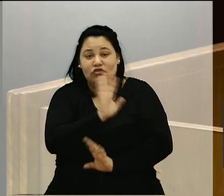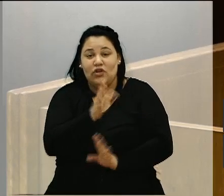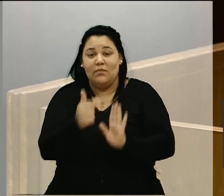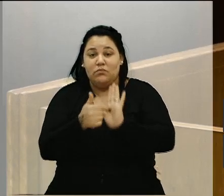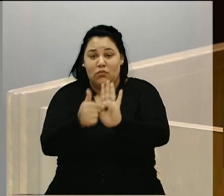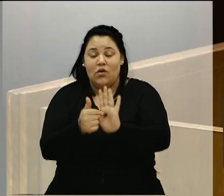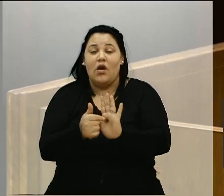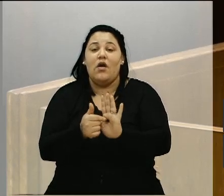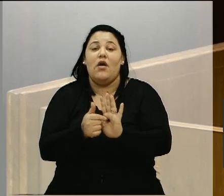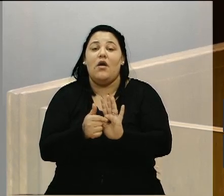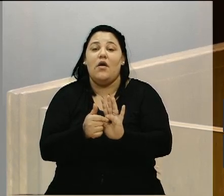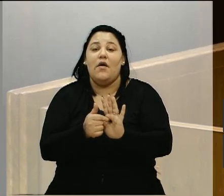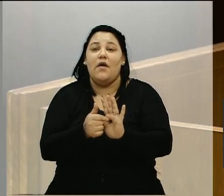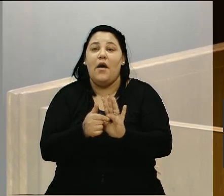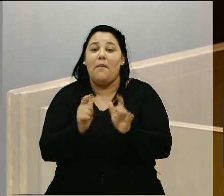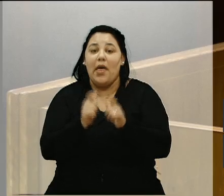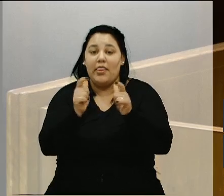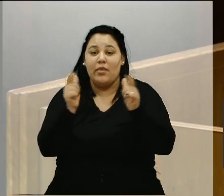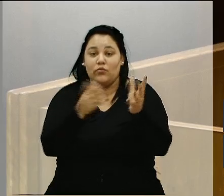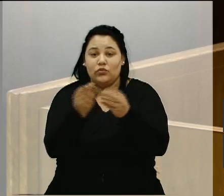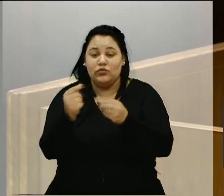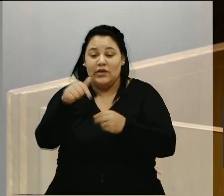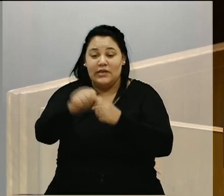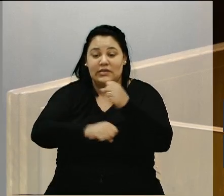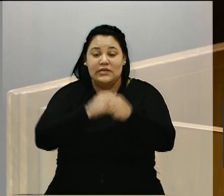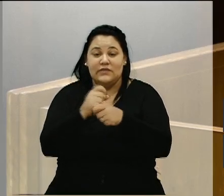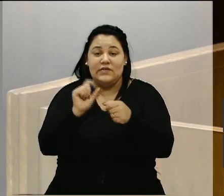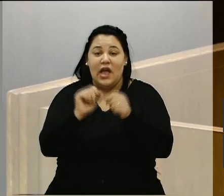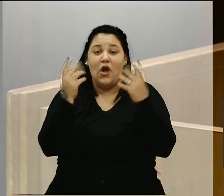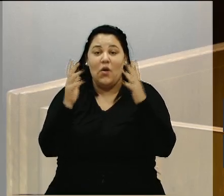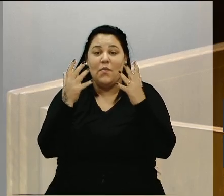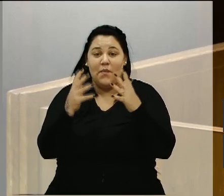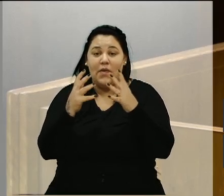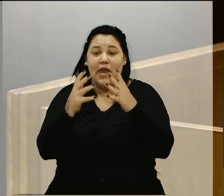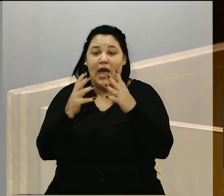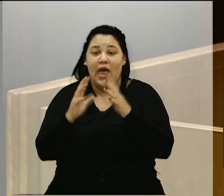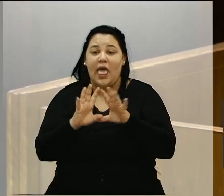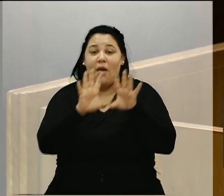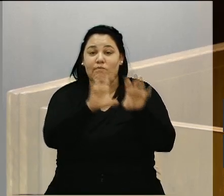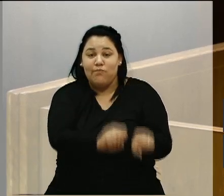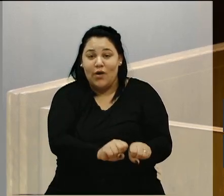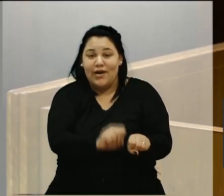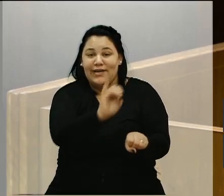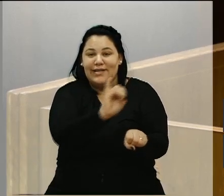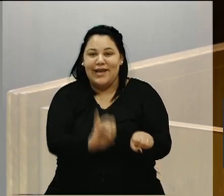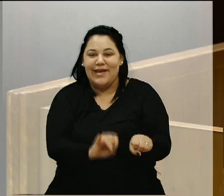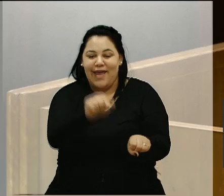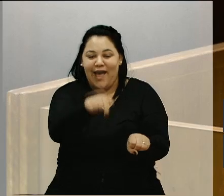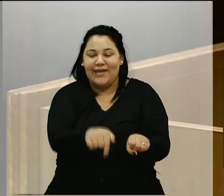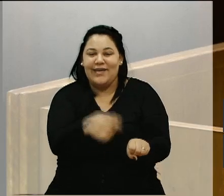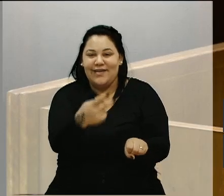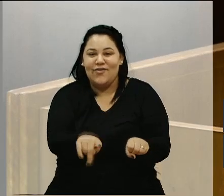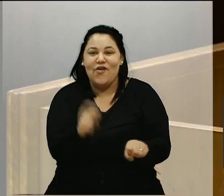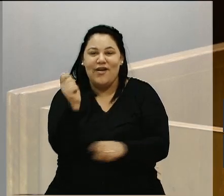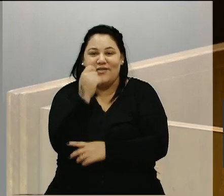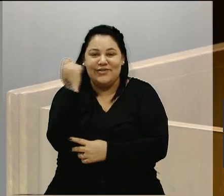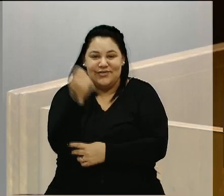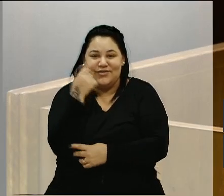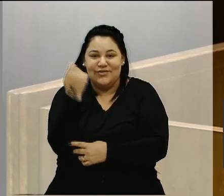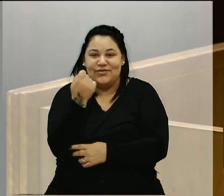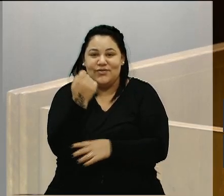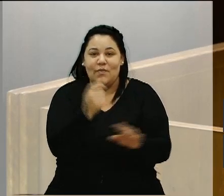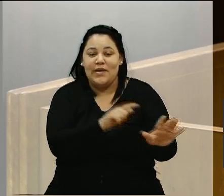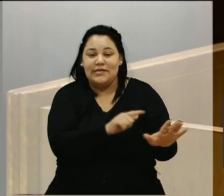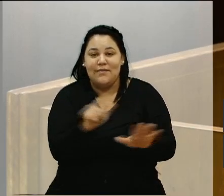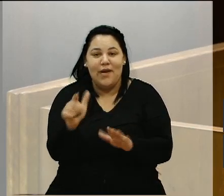eles fizeram o festival comemorando a colonização italiana no Rio Grande do Sul, que foi destaque, assim, uma semana inteira de eventos